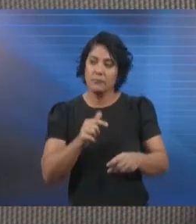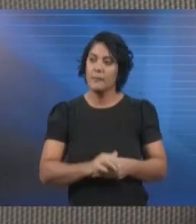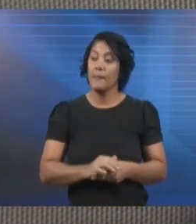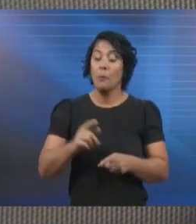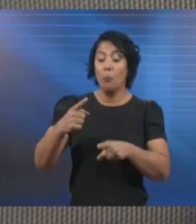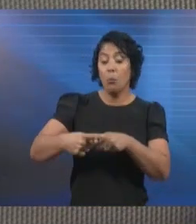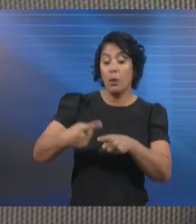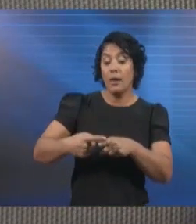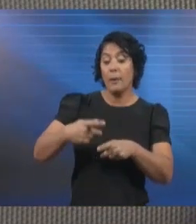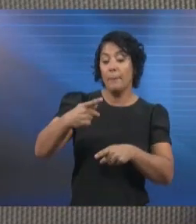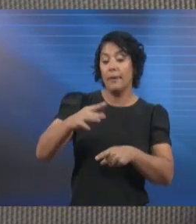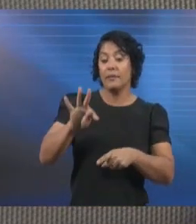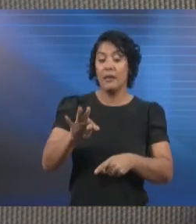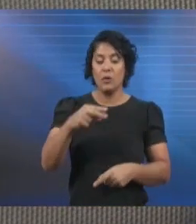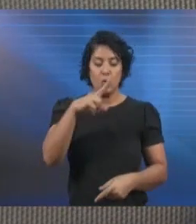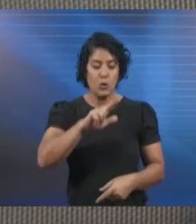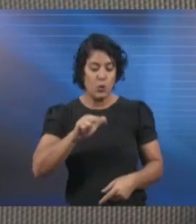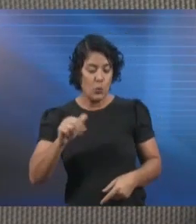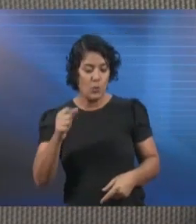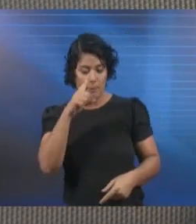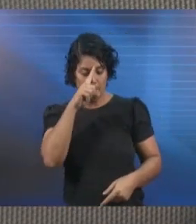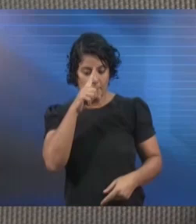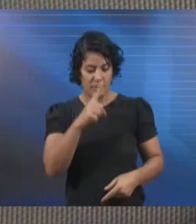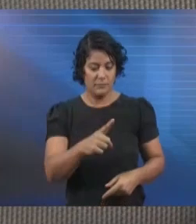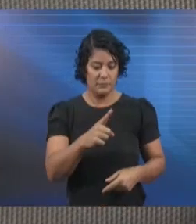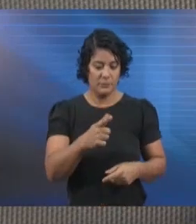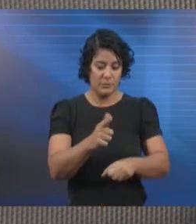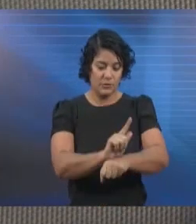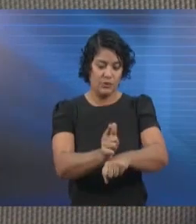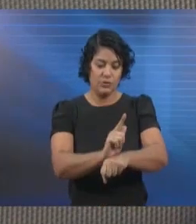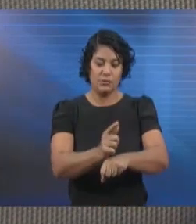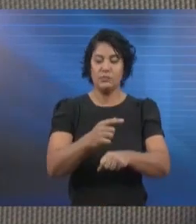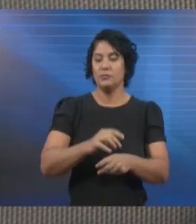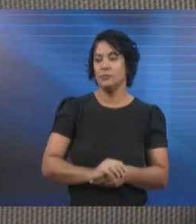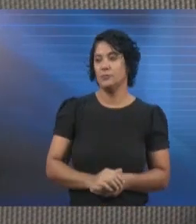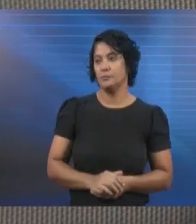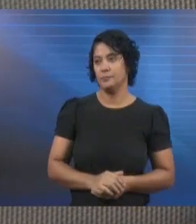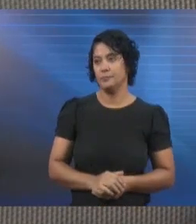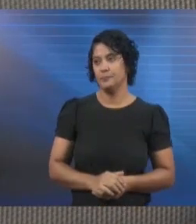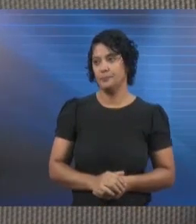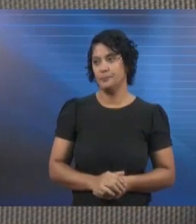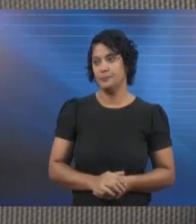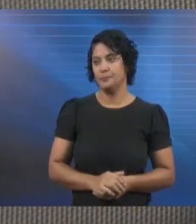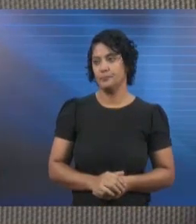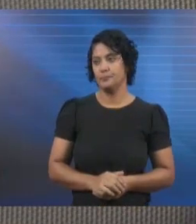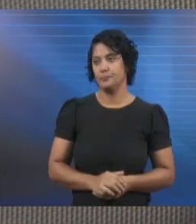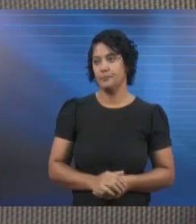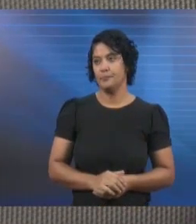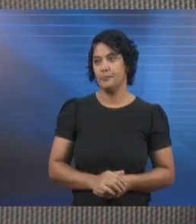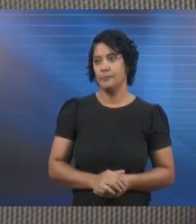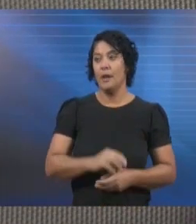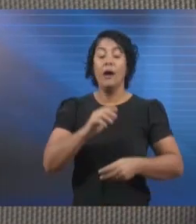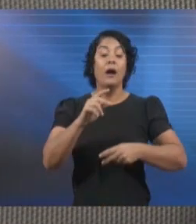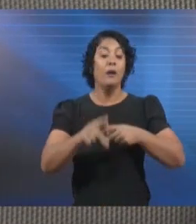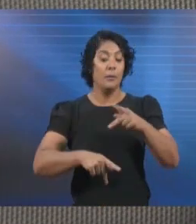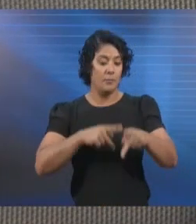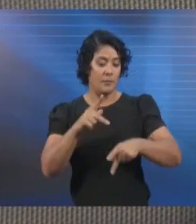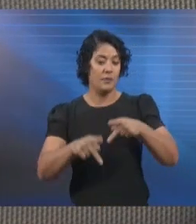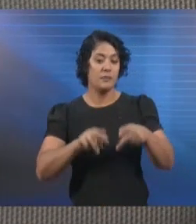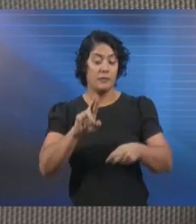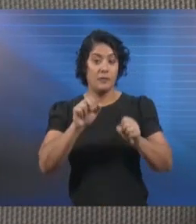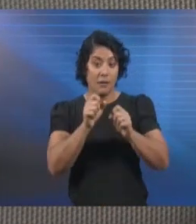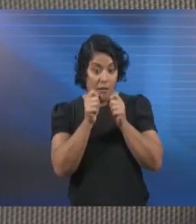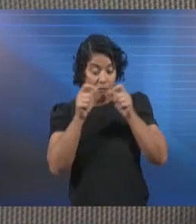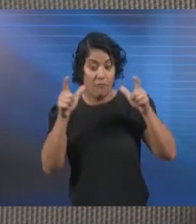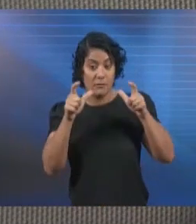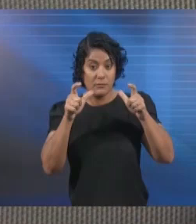PT nunca comandou a gestão de balneário Camboriu é isso que o povo do RN tem que fazer tem